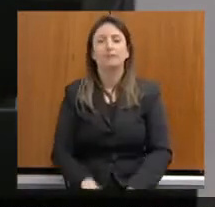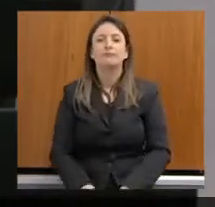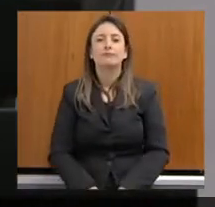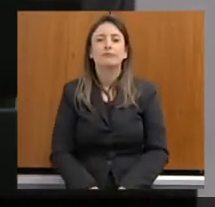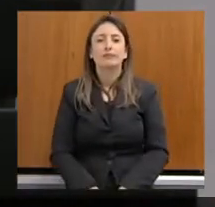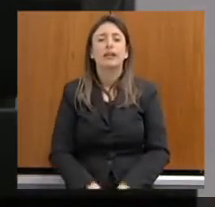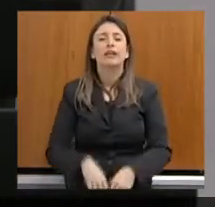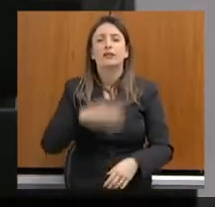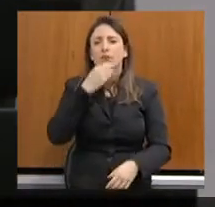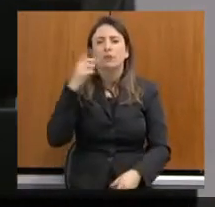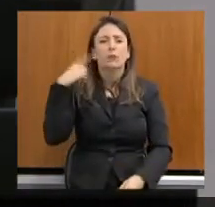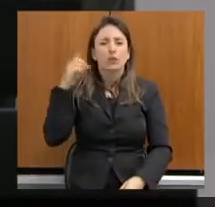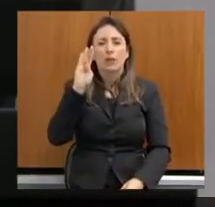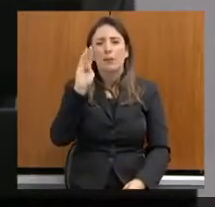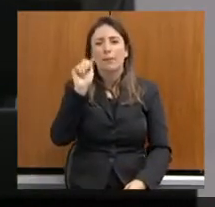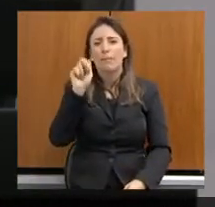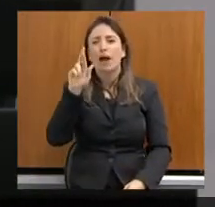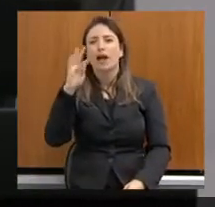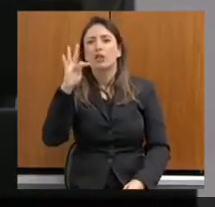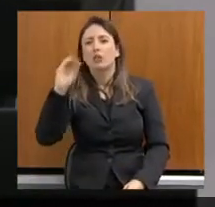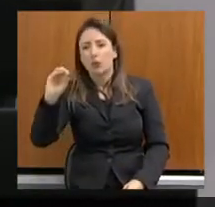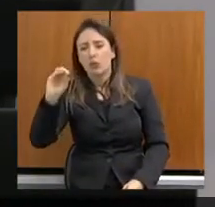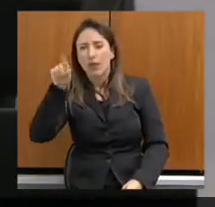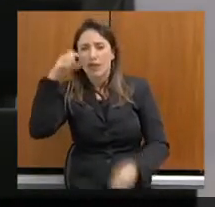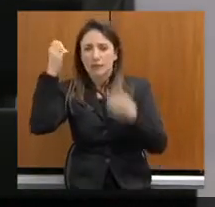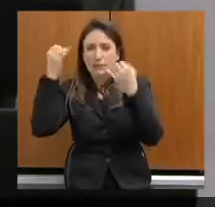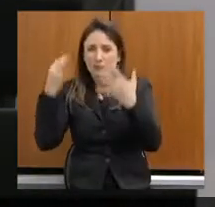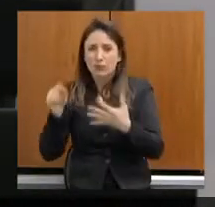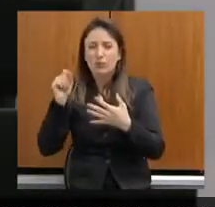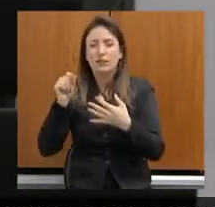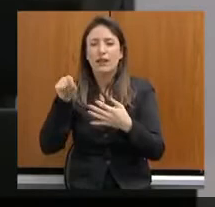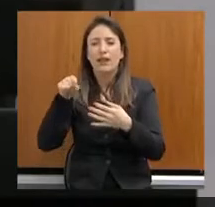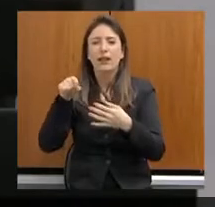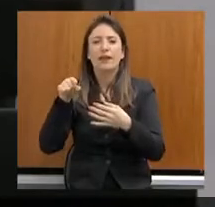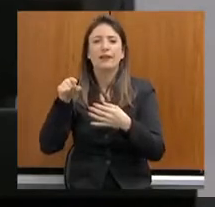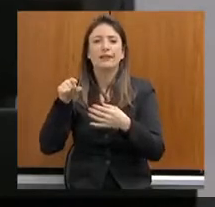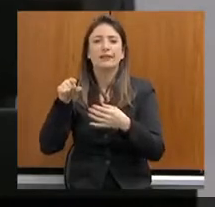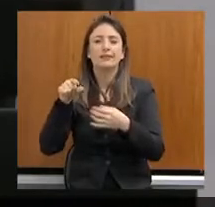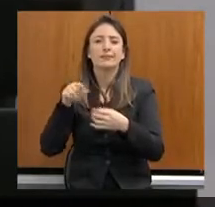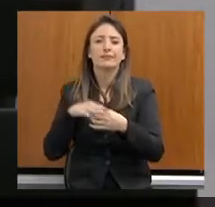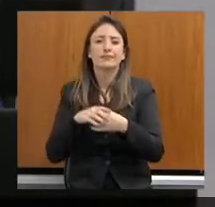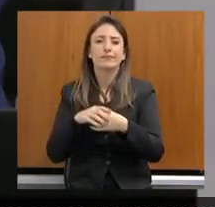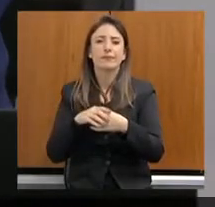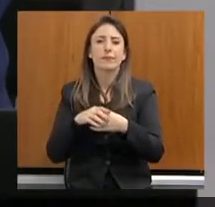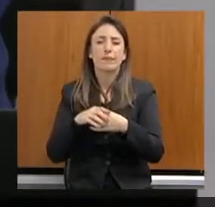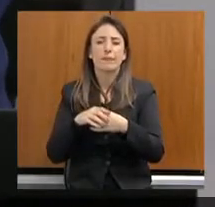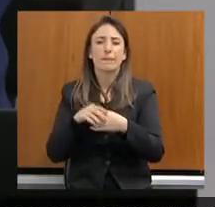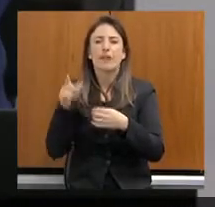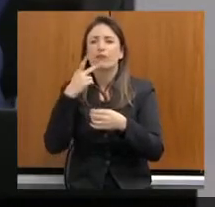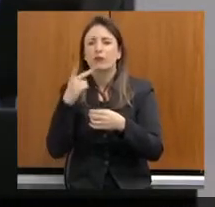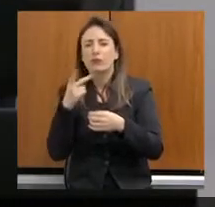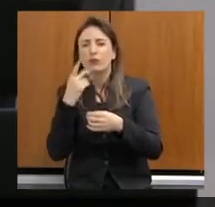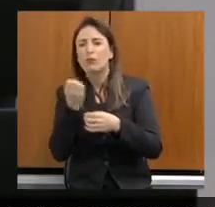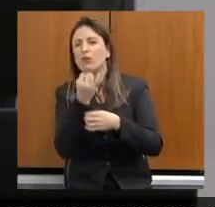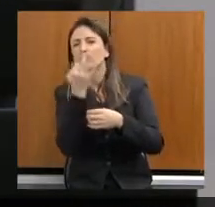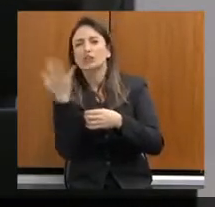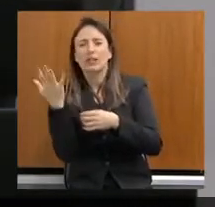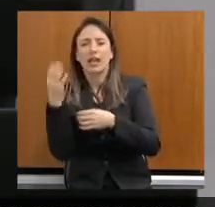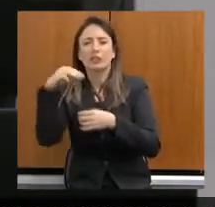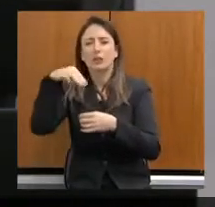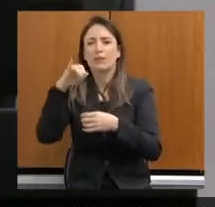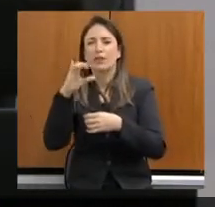deputado do Bartô disse a respeito da tolerância de mil microbiologia na verdade e